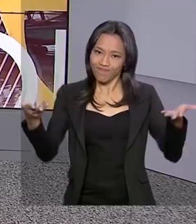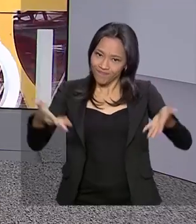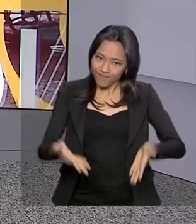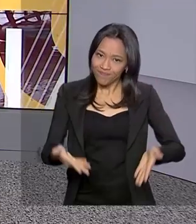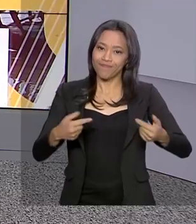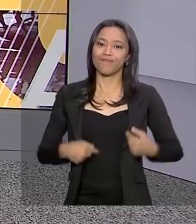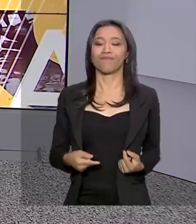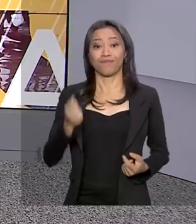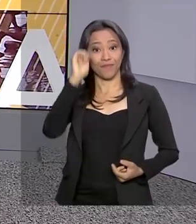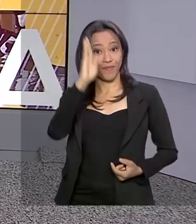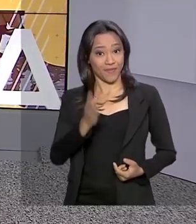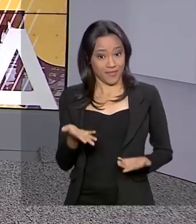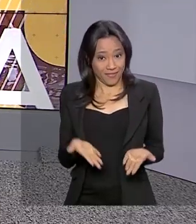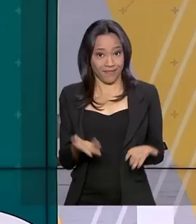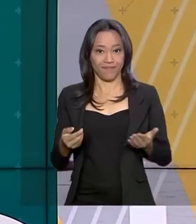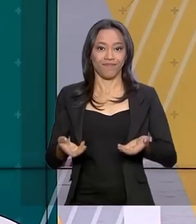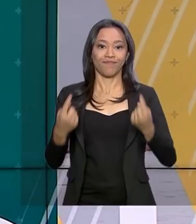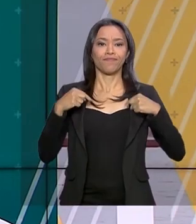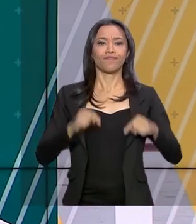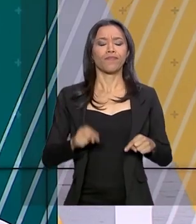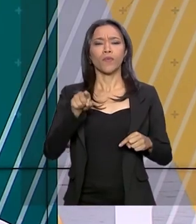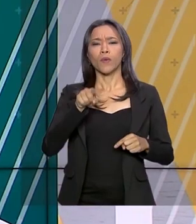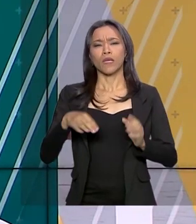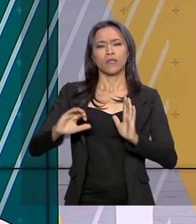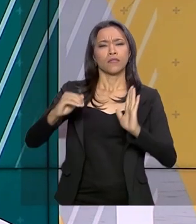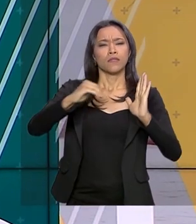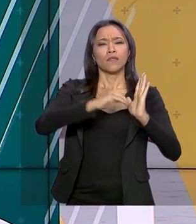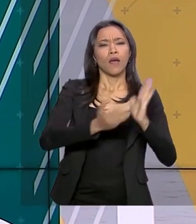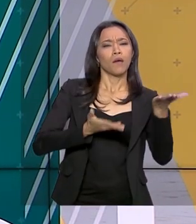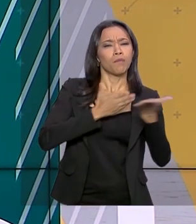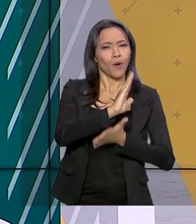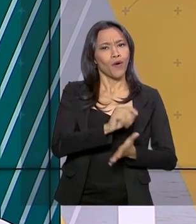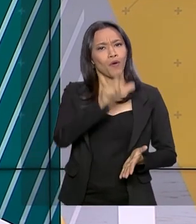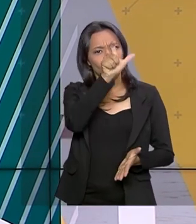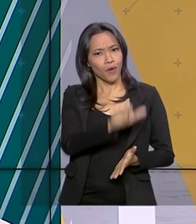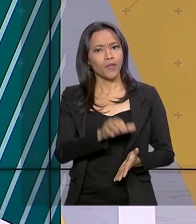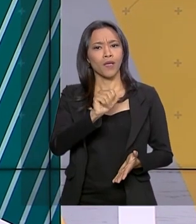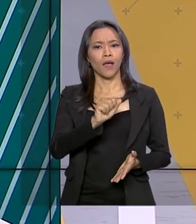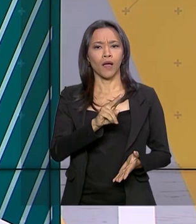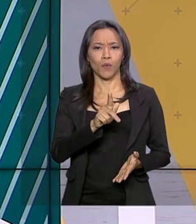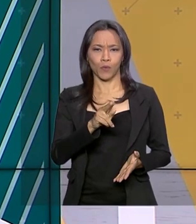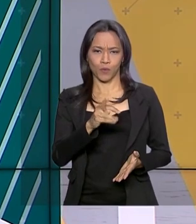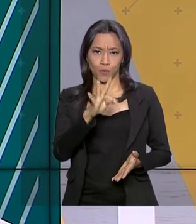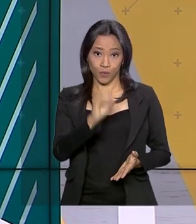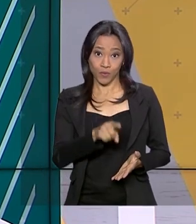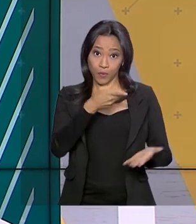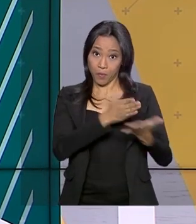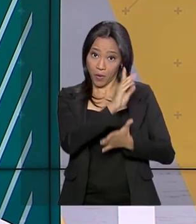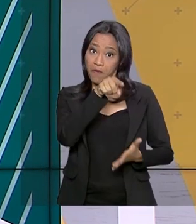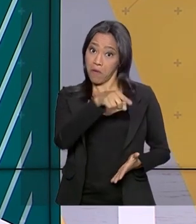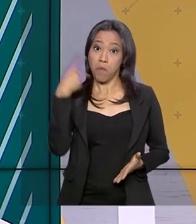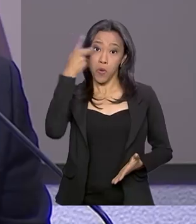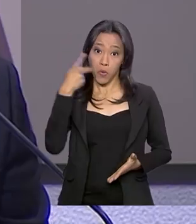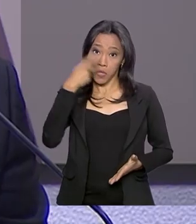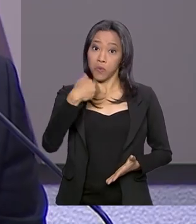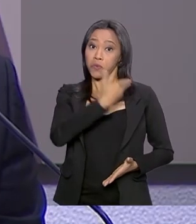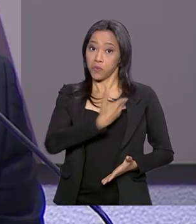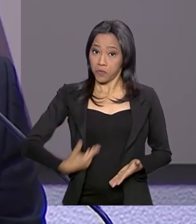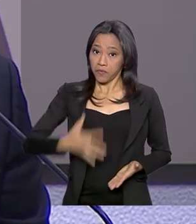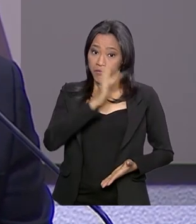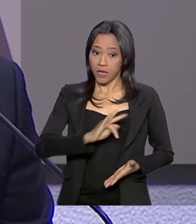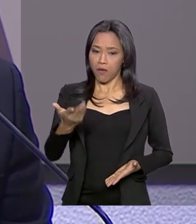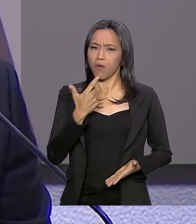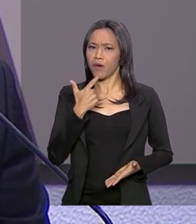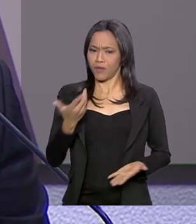desta edição do brasil em dia senado aprova augusto aras para o cargo de procurador-geral da república ele toma posse